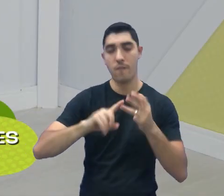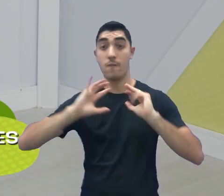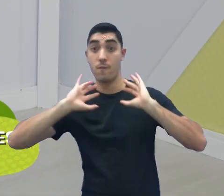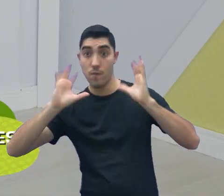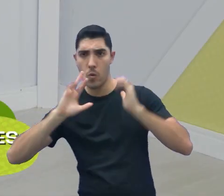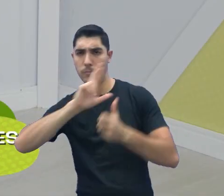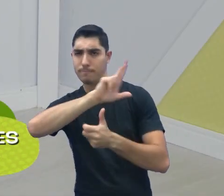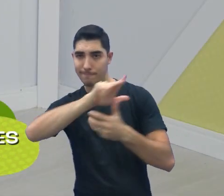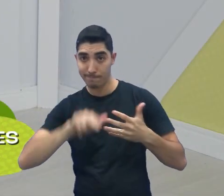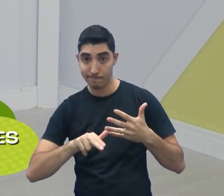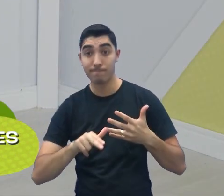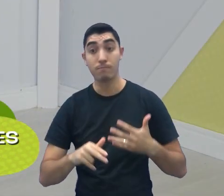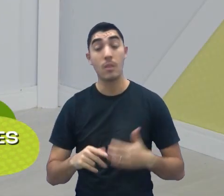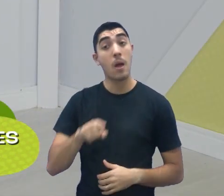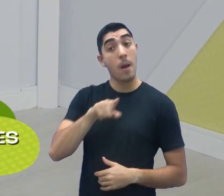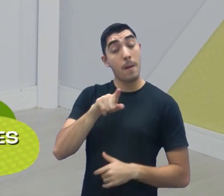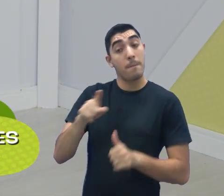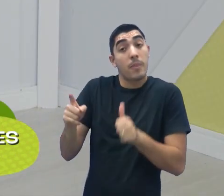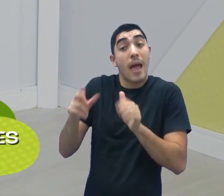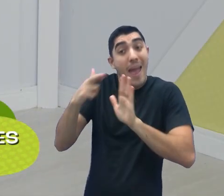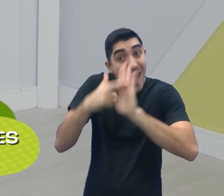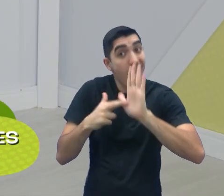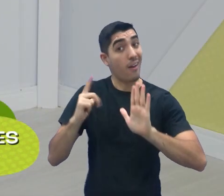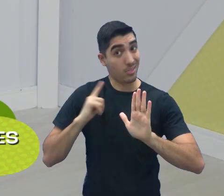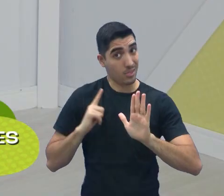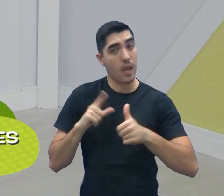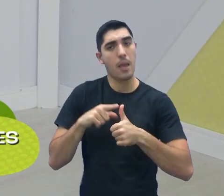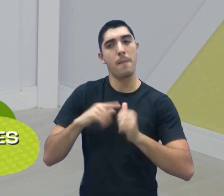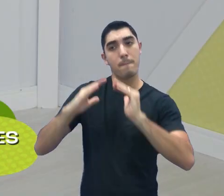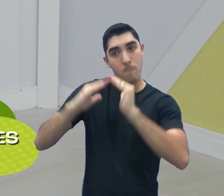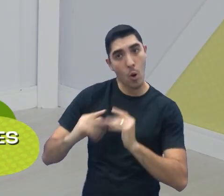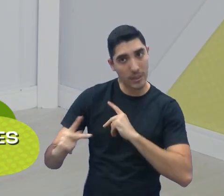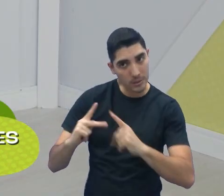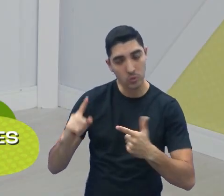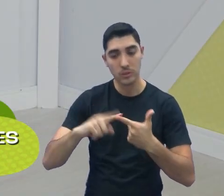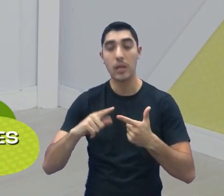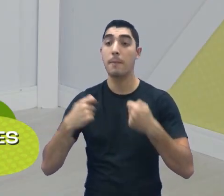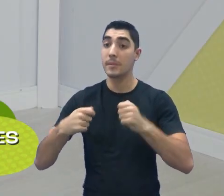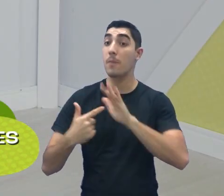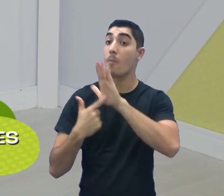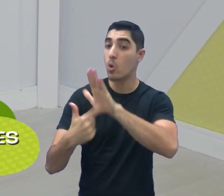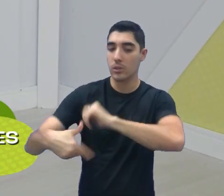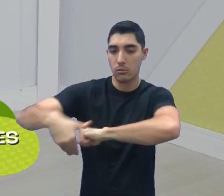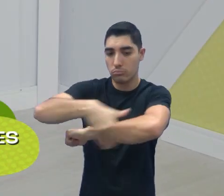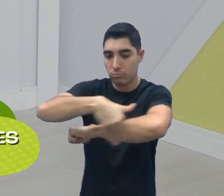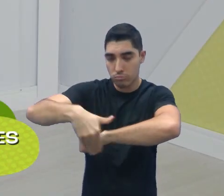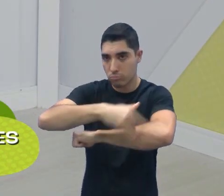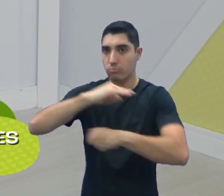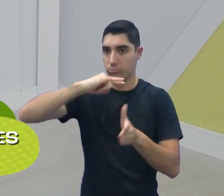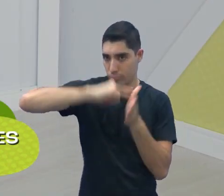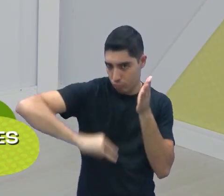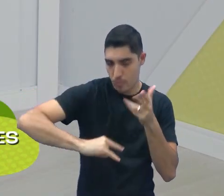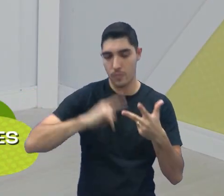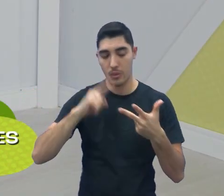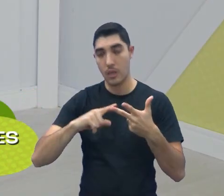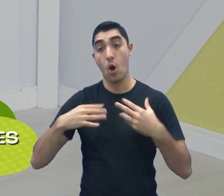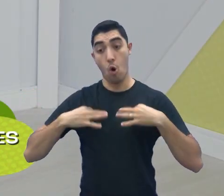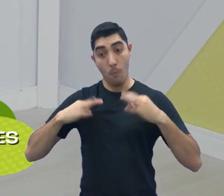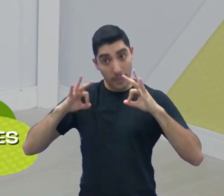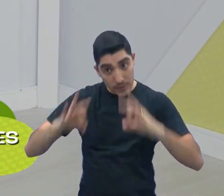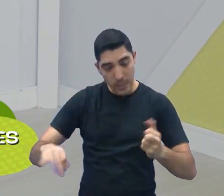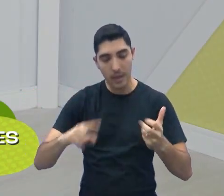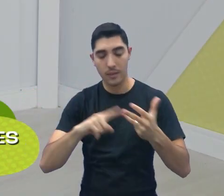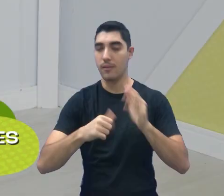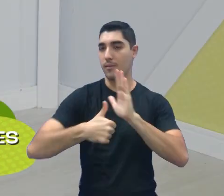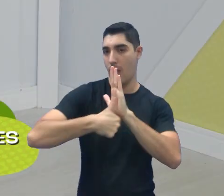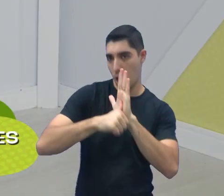de São José dos Campos e apresentar comprovante de residência e RG, além de comparecer com vestimentas apropriadas para a prática esportiva. As